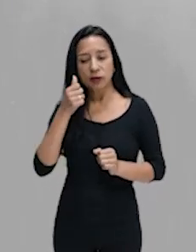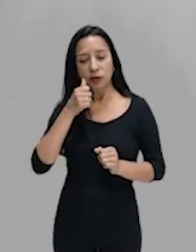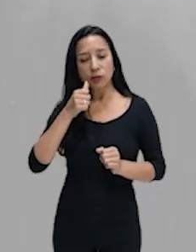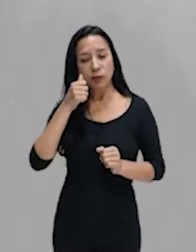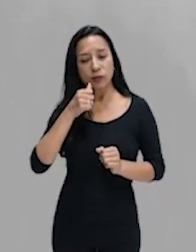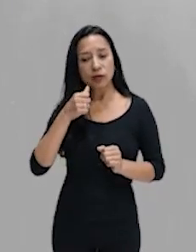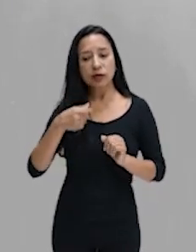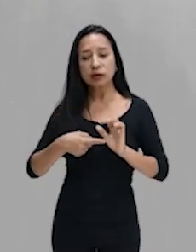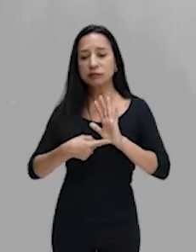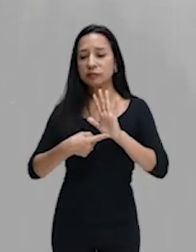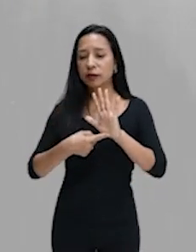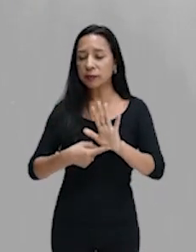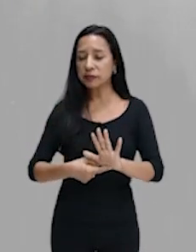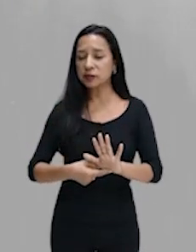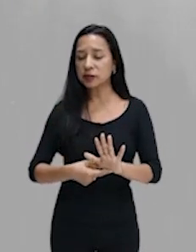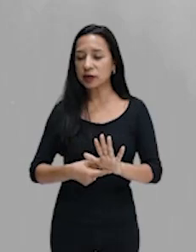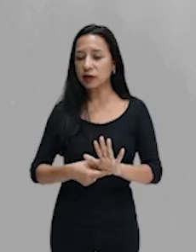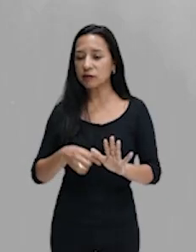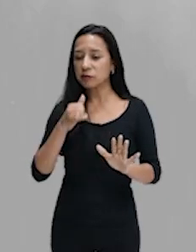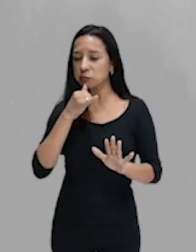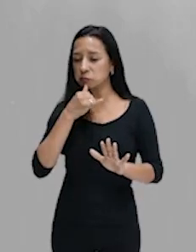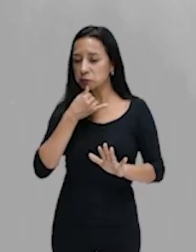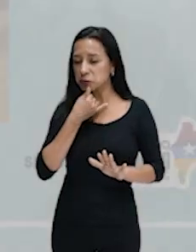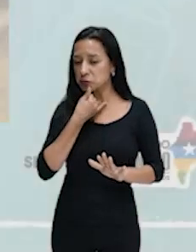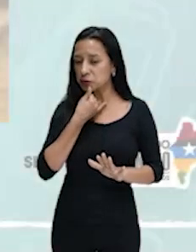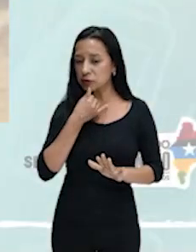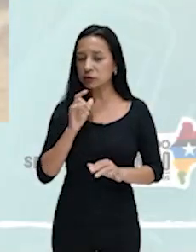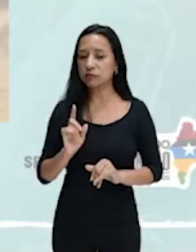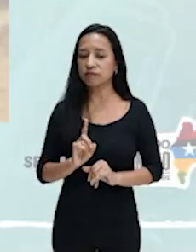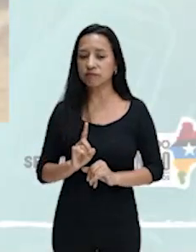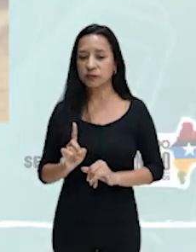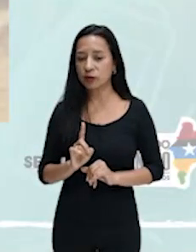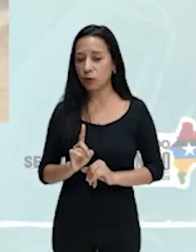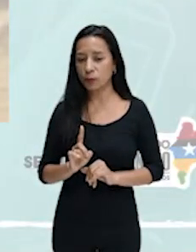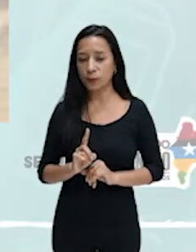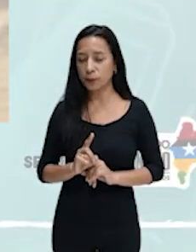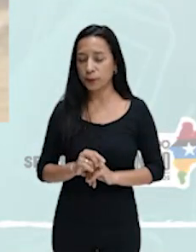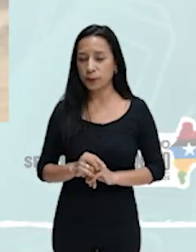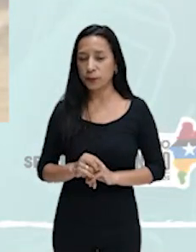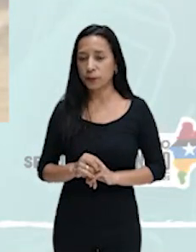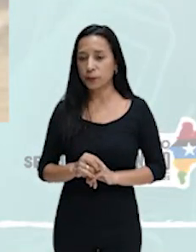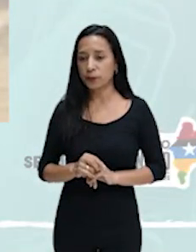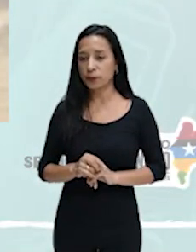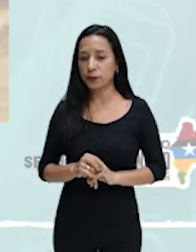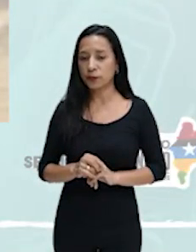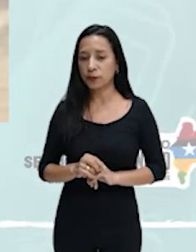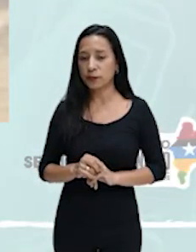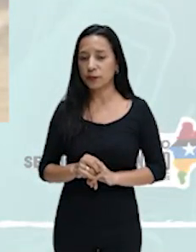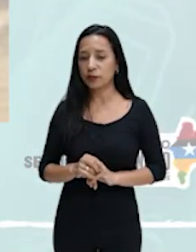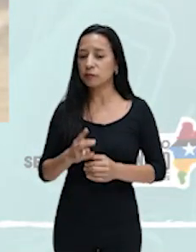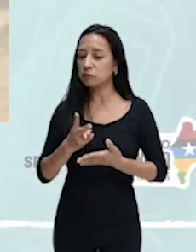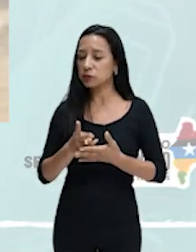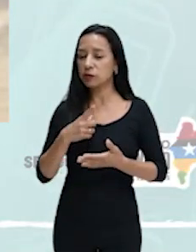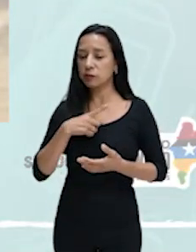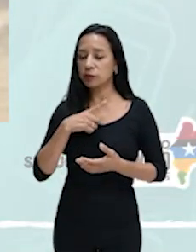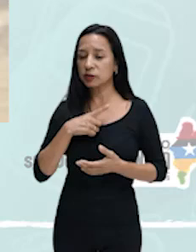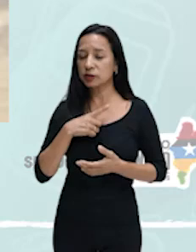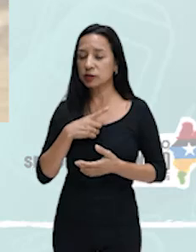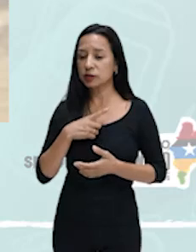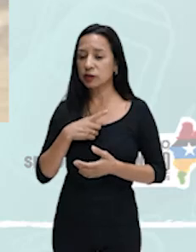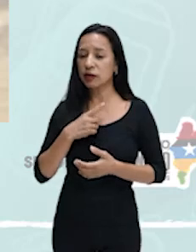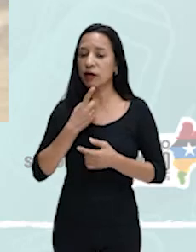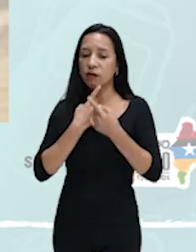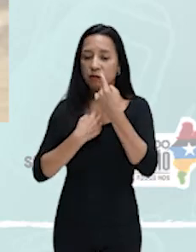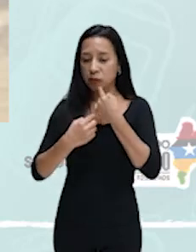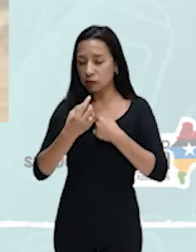ela tinha. Aí eu tenho aqui uma obra dela, tá certo? E que eu não